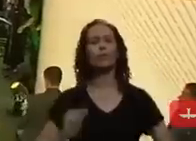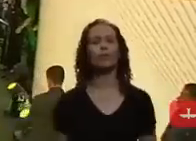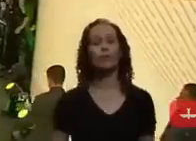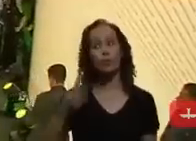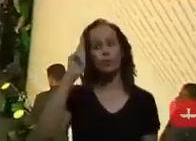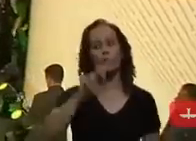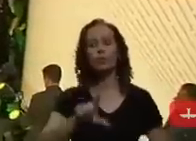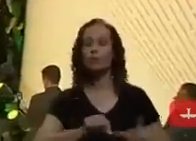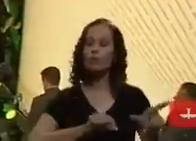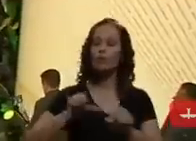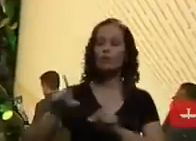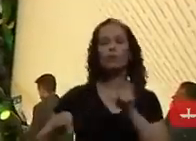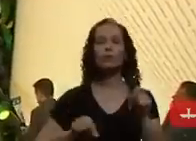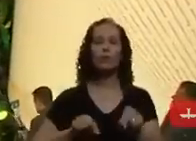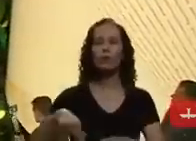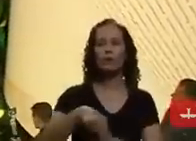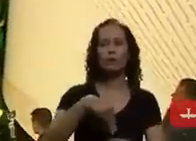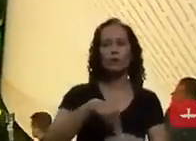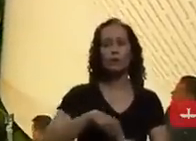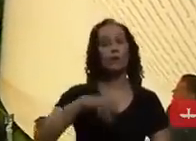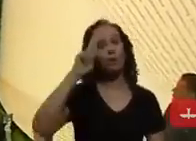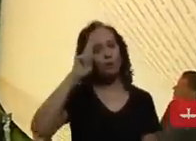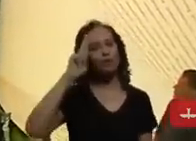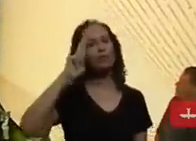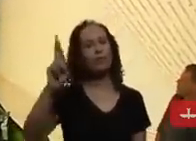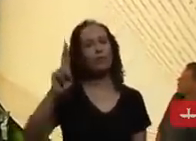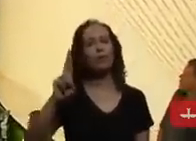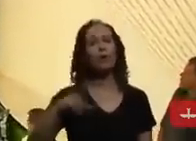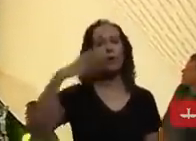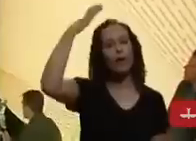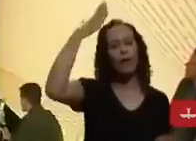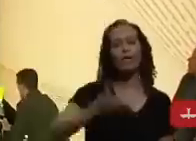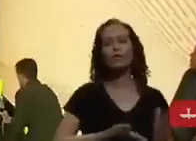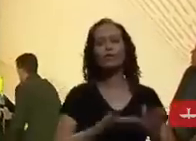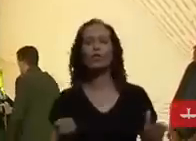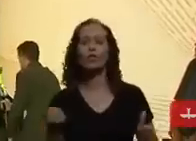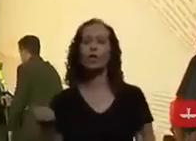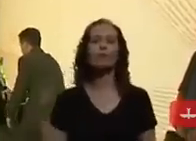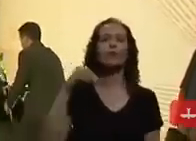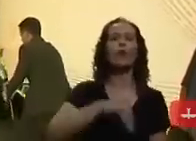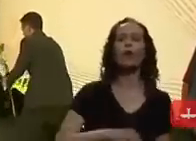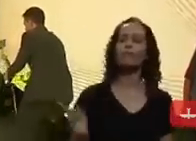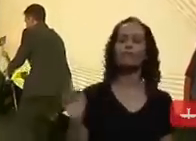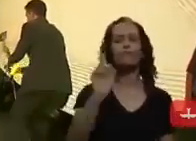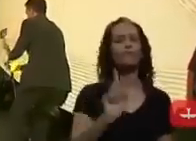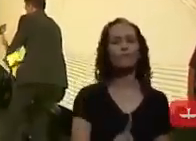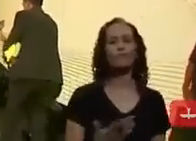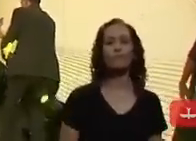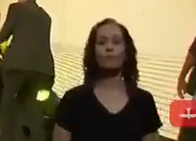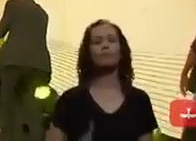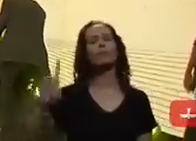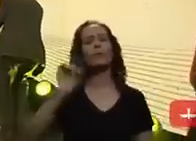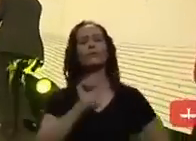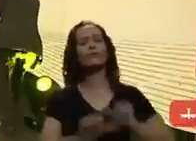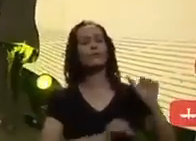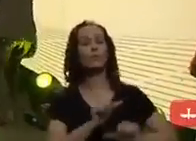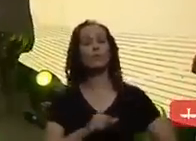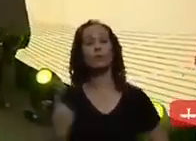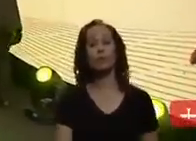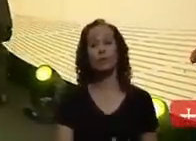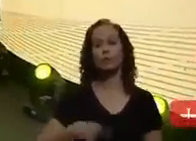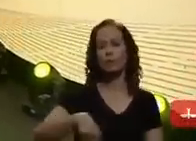constitui autoridades na nação. É o Senhor quem coloca e tira reis. É o Senhor que move o coração de reis. E Deus tem derramado sobre a